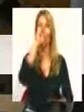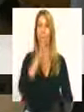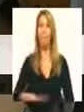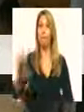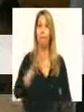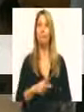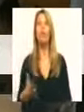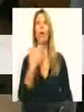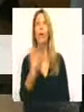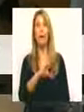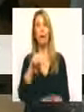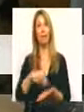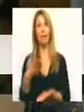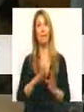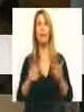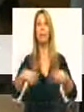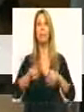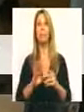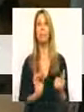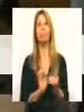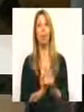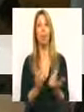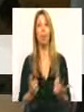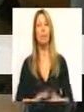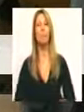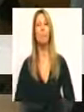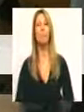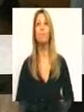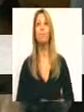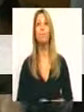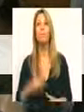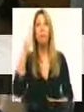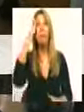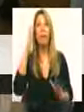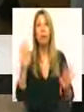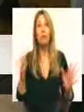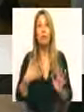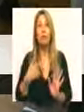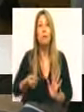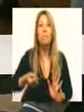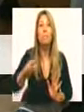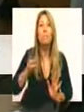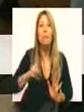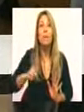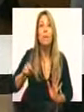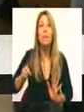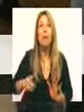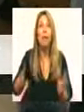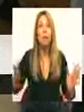esta audição que, pelos vistos, eu já perdi o conto das vezes que ouvimos o Sr.